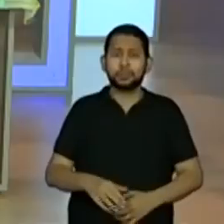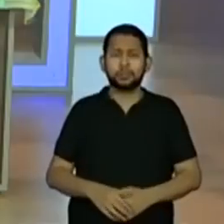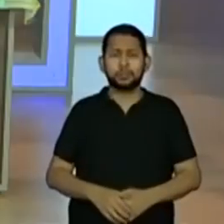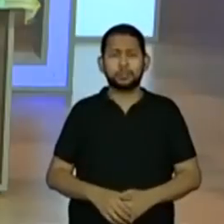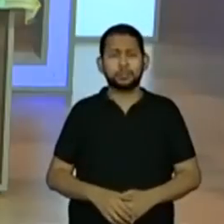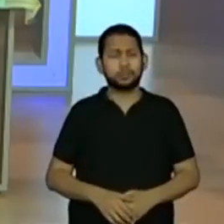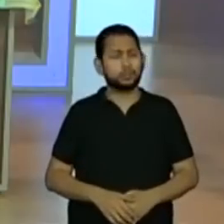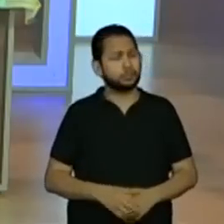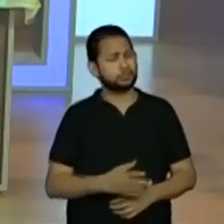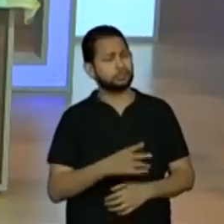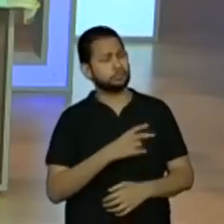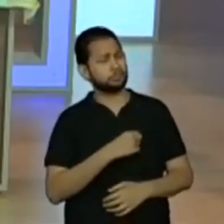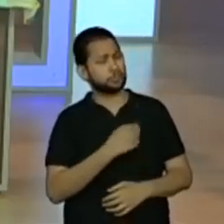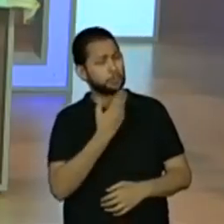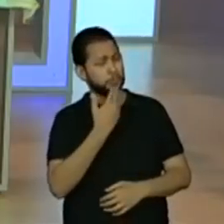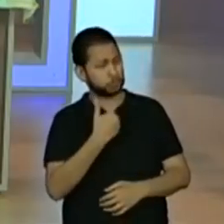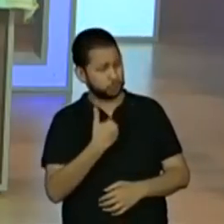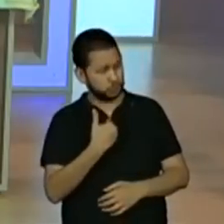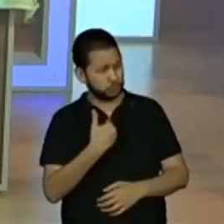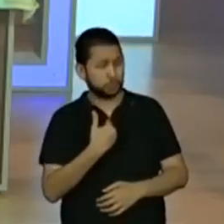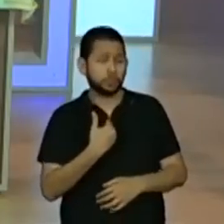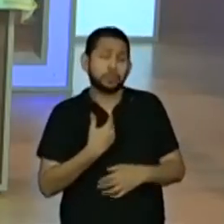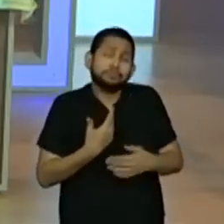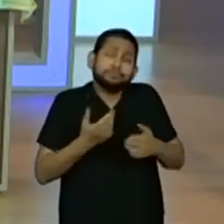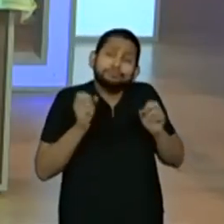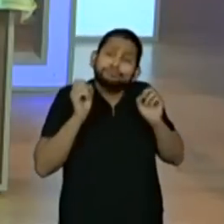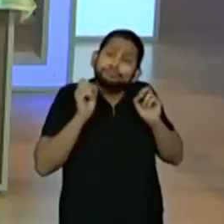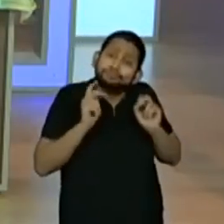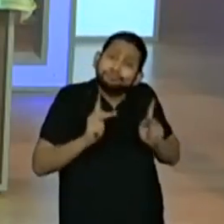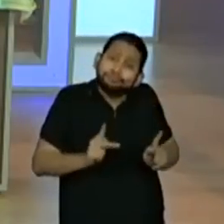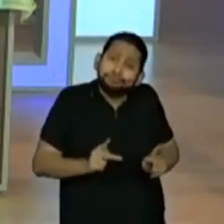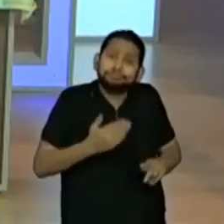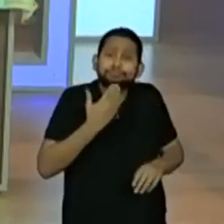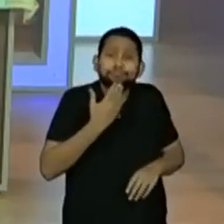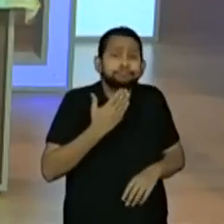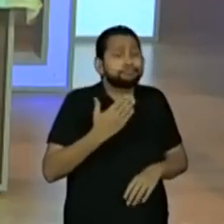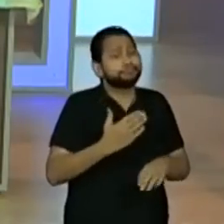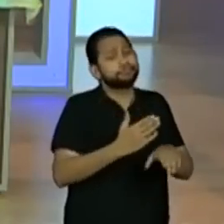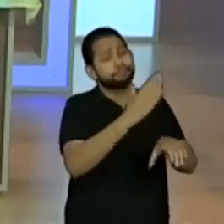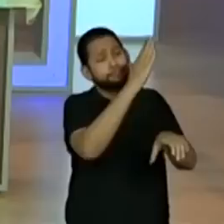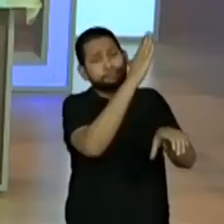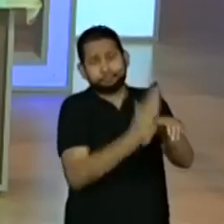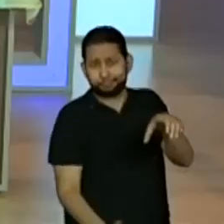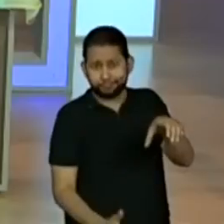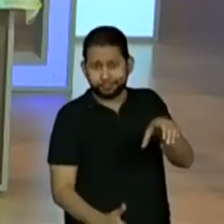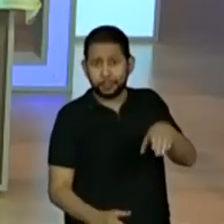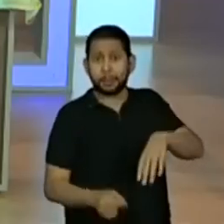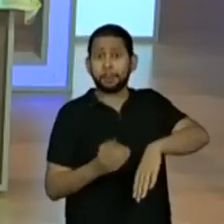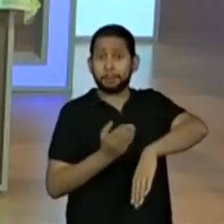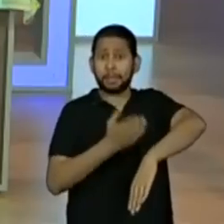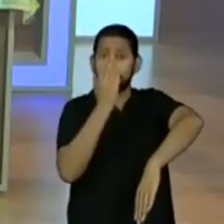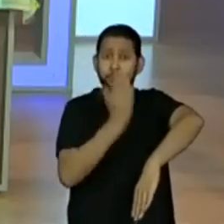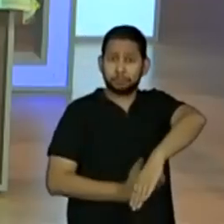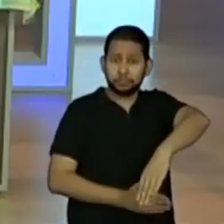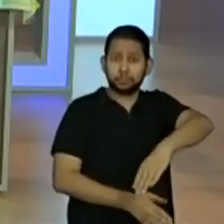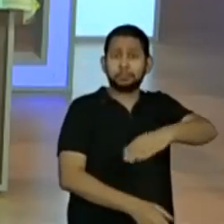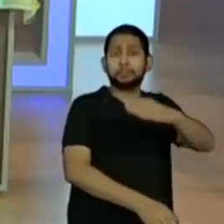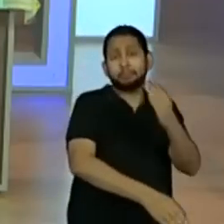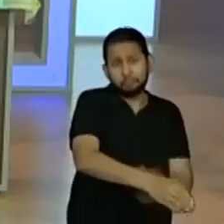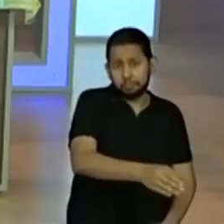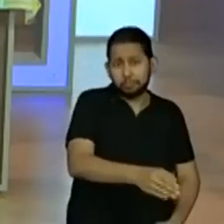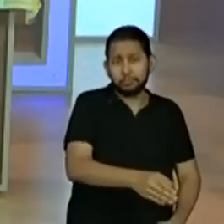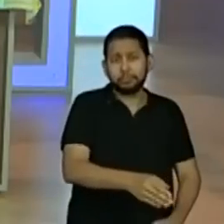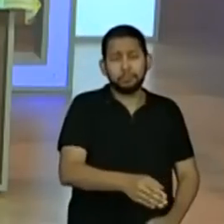ela foi tão boazinha que eu já vou fazer o que ela está pedindo. E cortou o pescoço dela e arrancou-lhe as